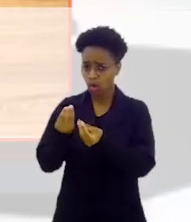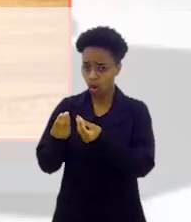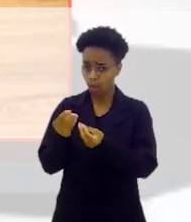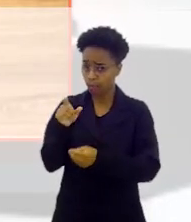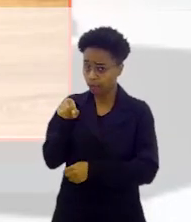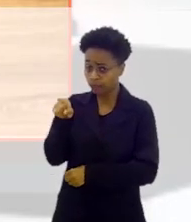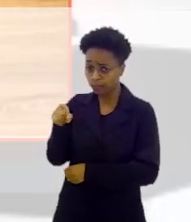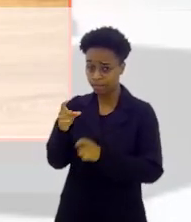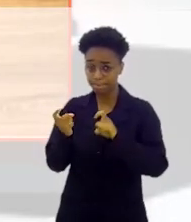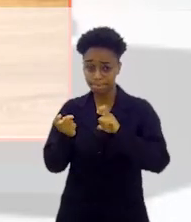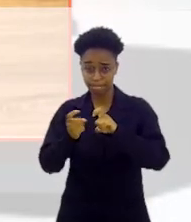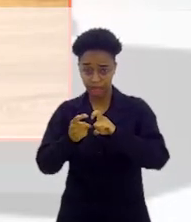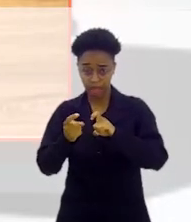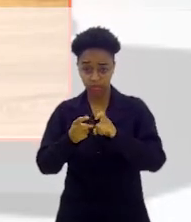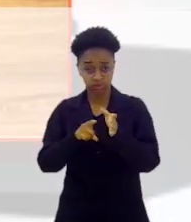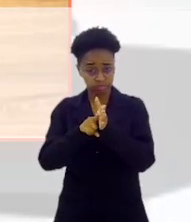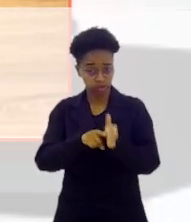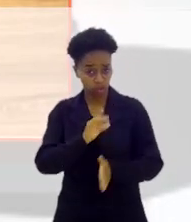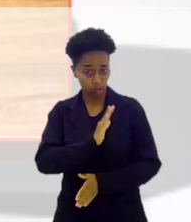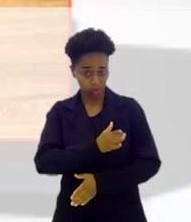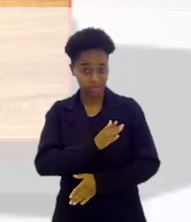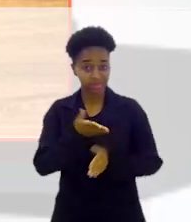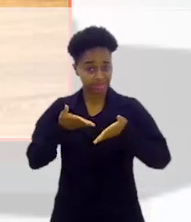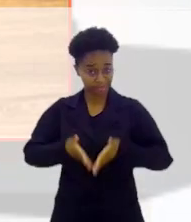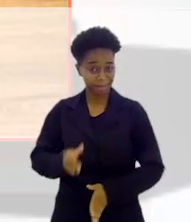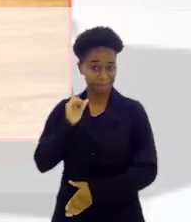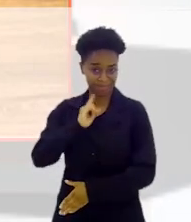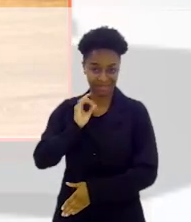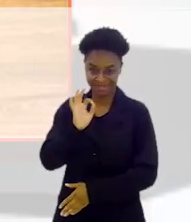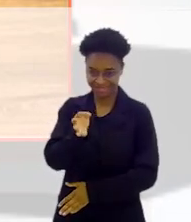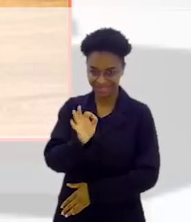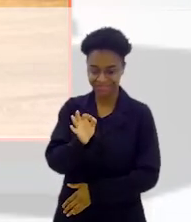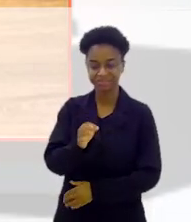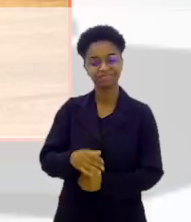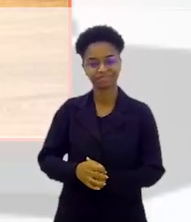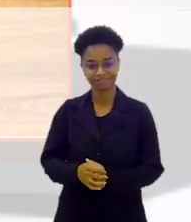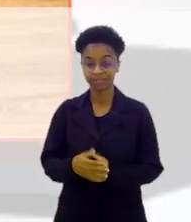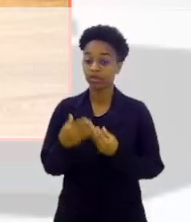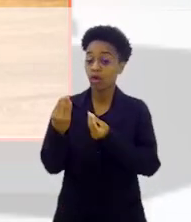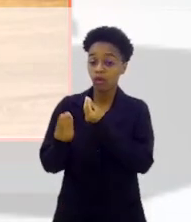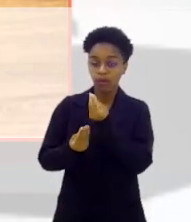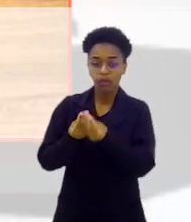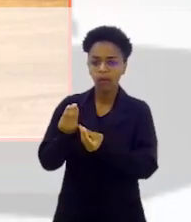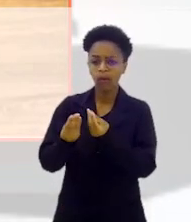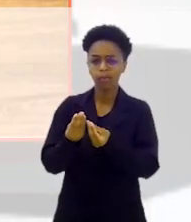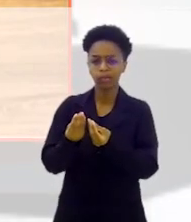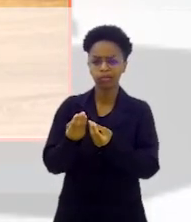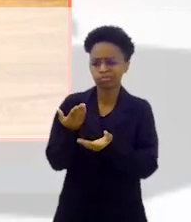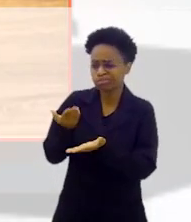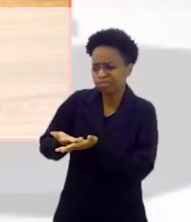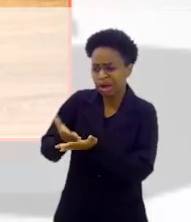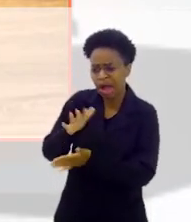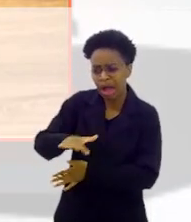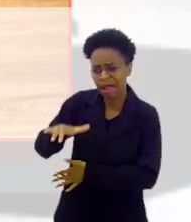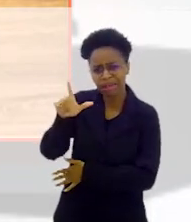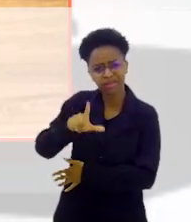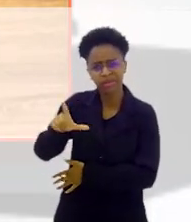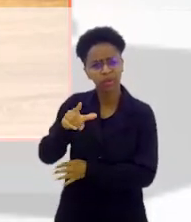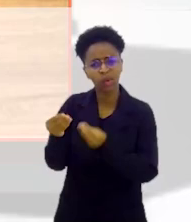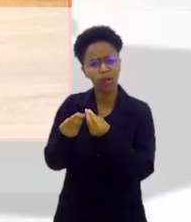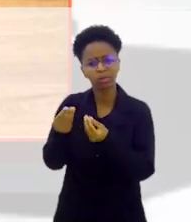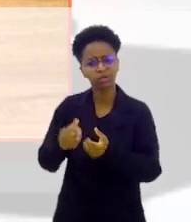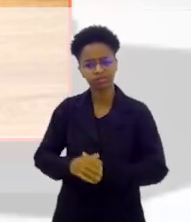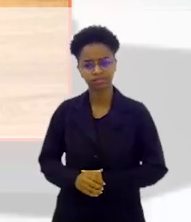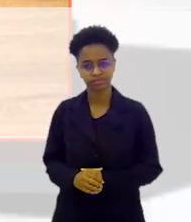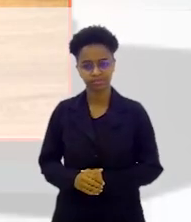como foi que um médico cardiologista mineiro, não é verdade, foi parar na literatura? Que paixão